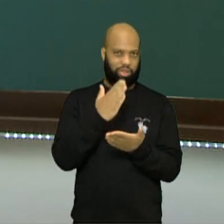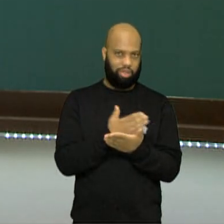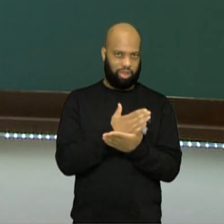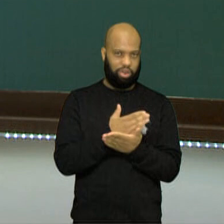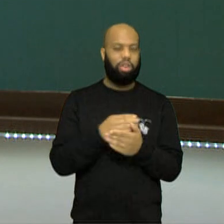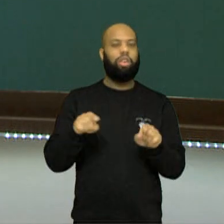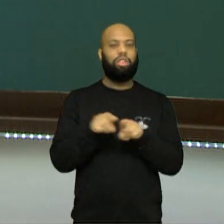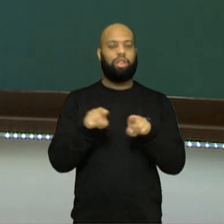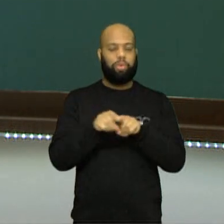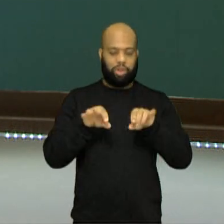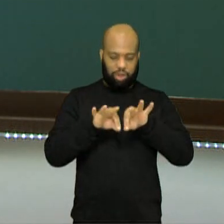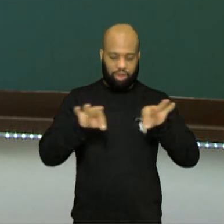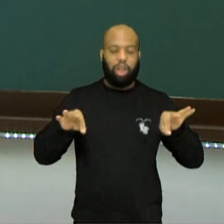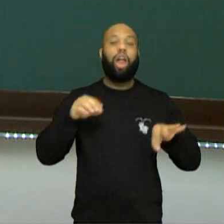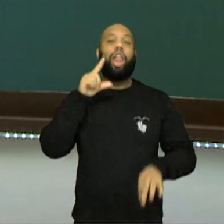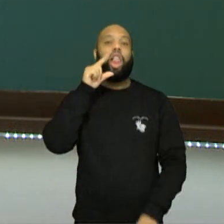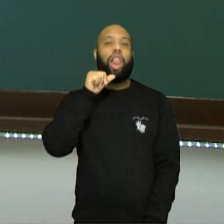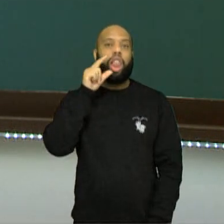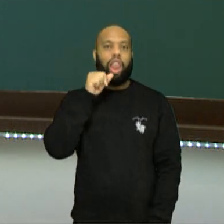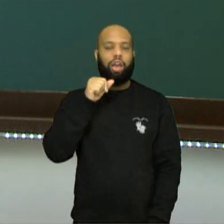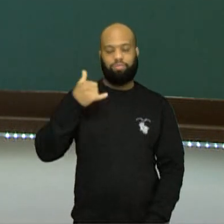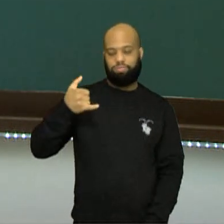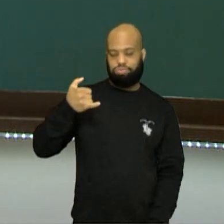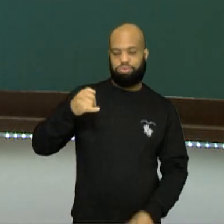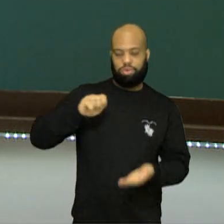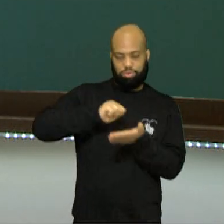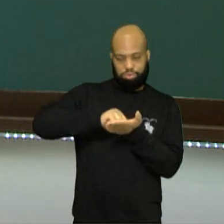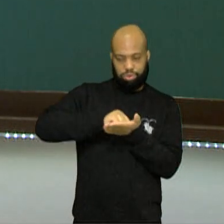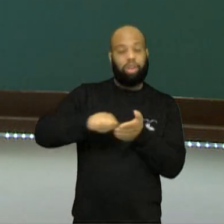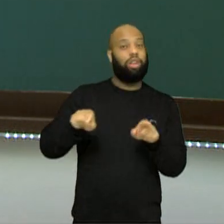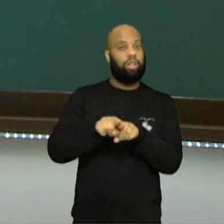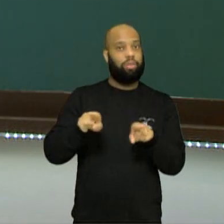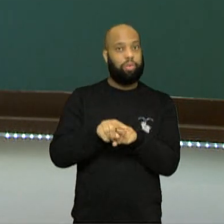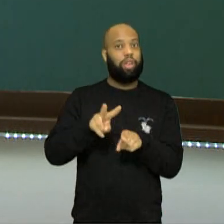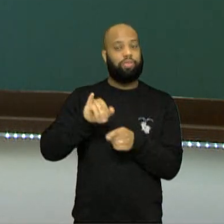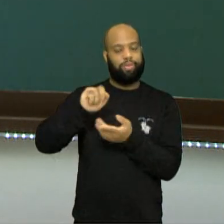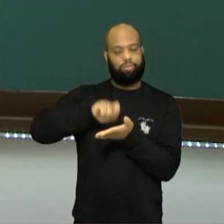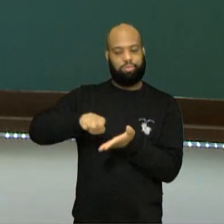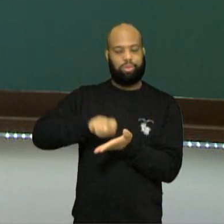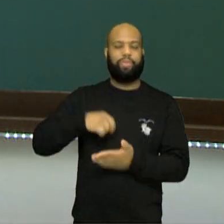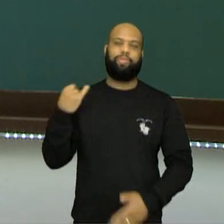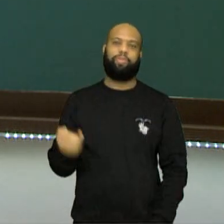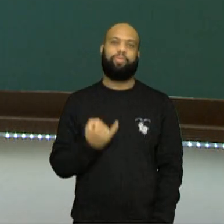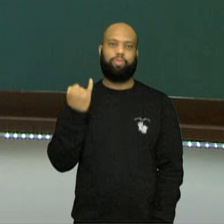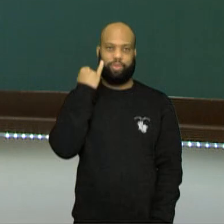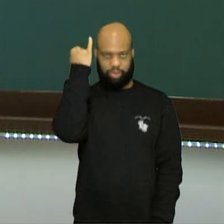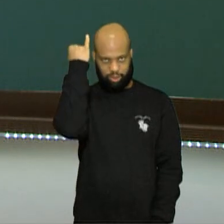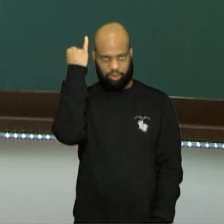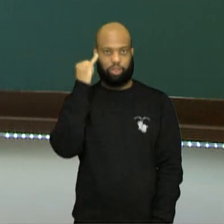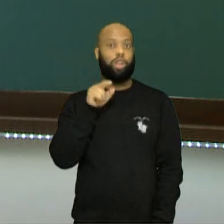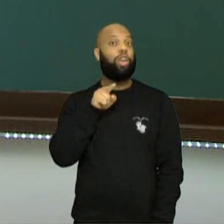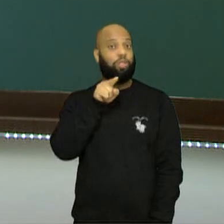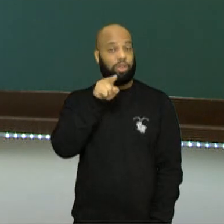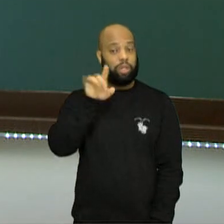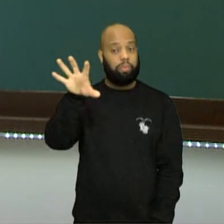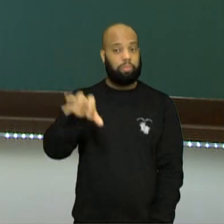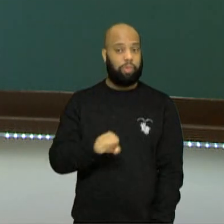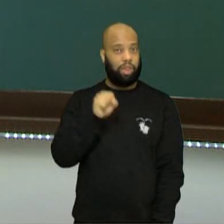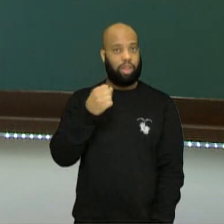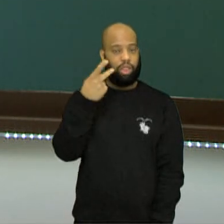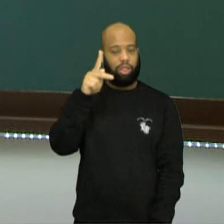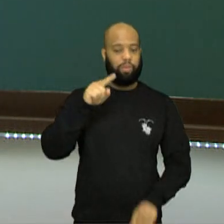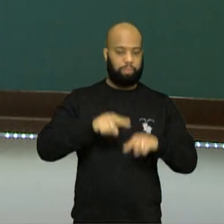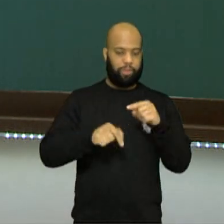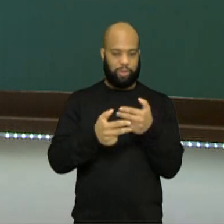penal? Muita coisa nós vamos registrar, muitas coisas nós vamos anotar. Então é super importante pegar o